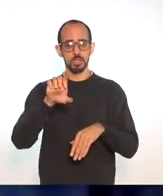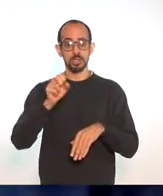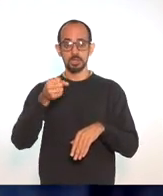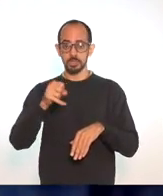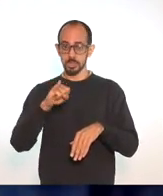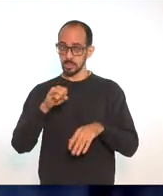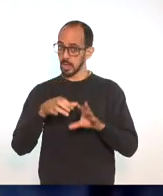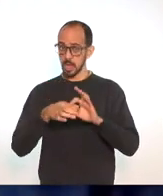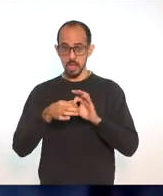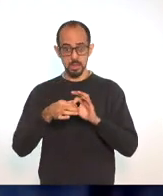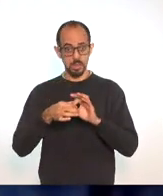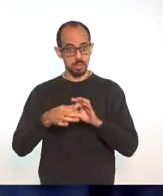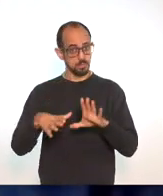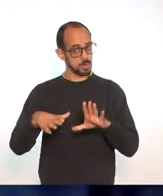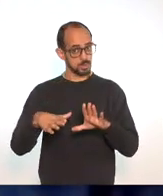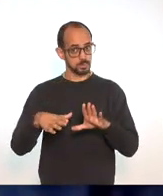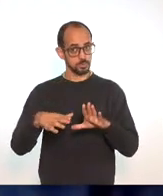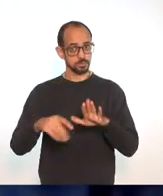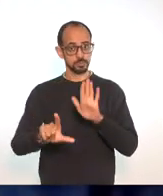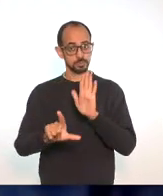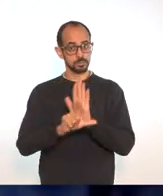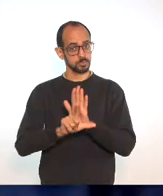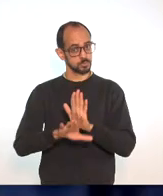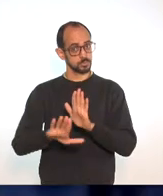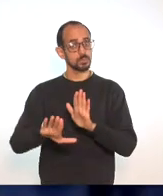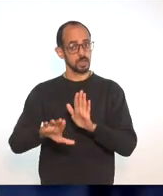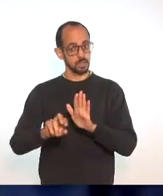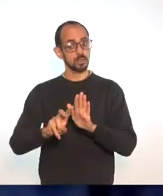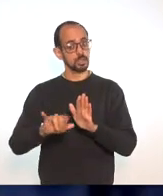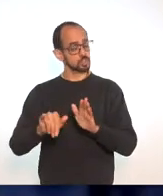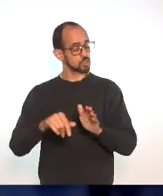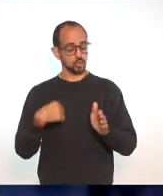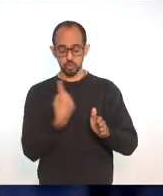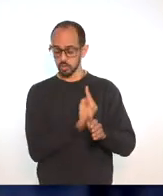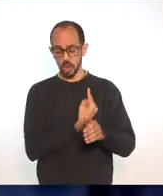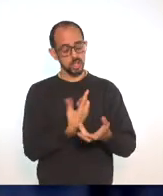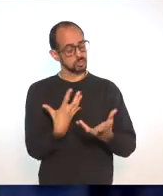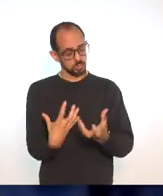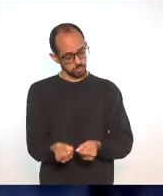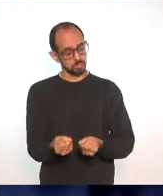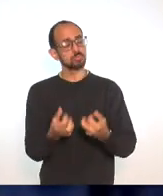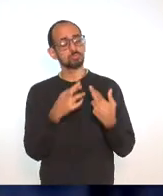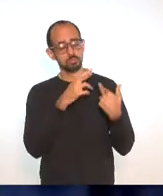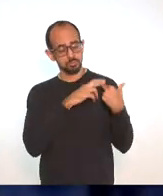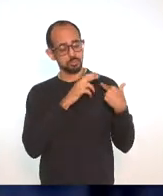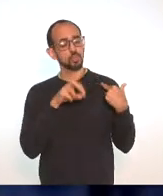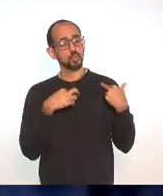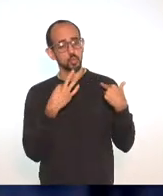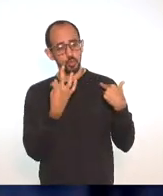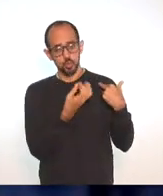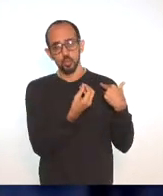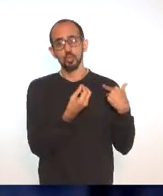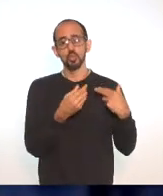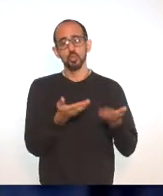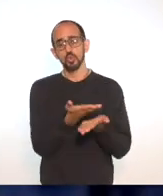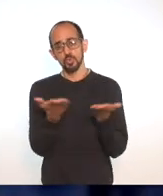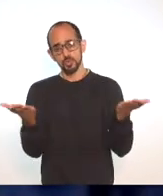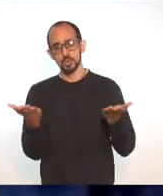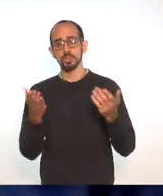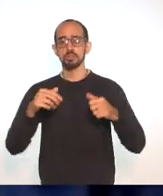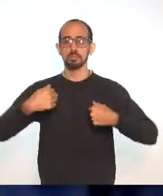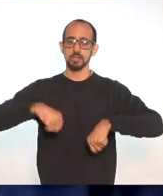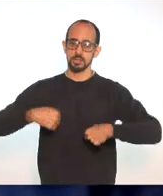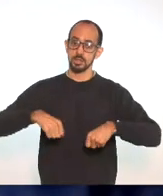tomarmos as decisões do Conselho deliberativo e está à disposição dos Senhores para ouvir tudo o que o senhor de precisarem com esse*